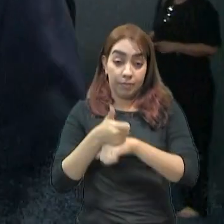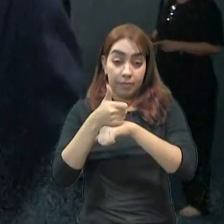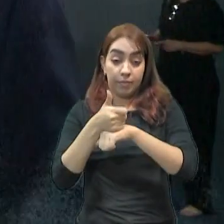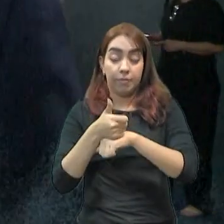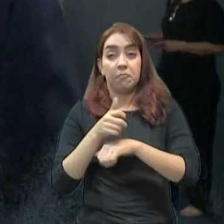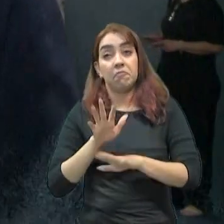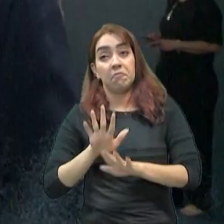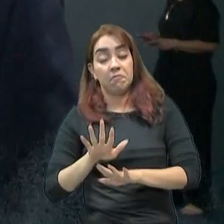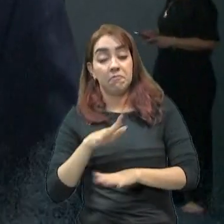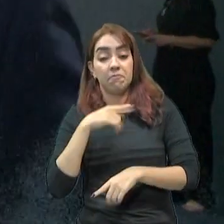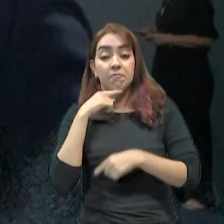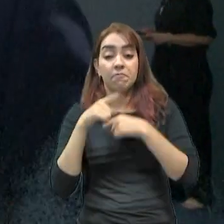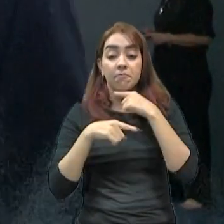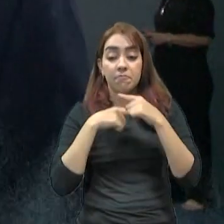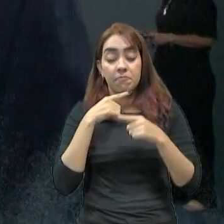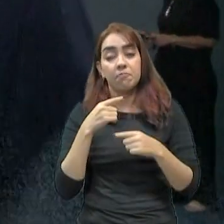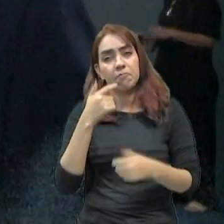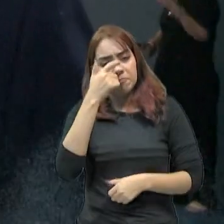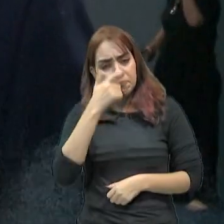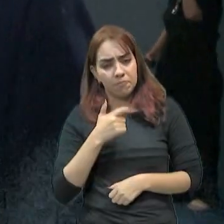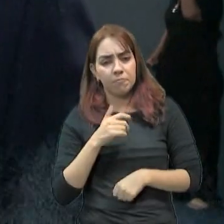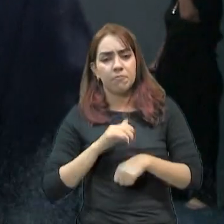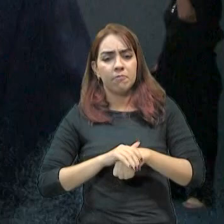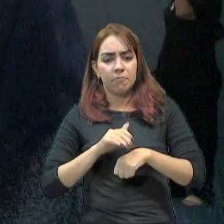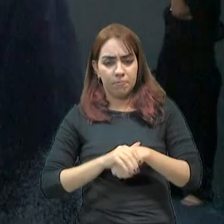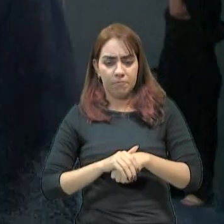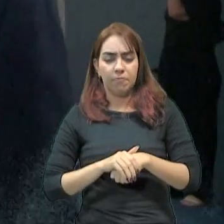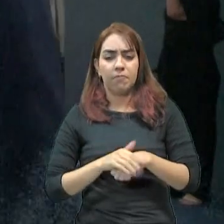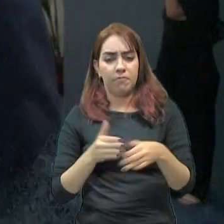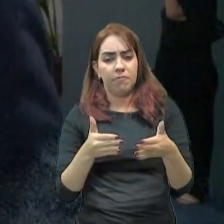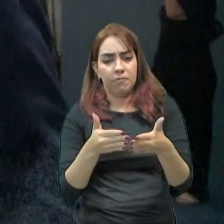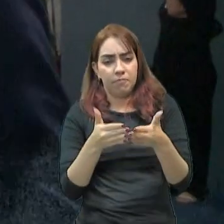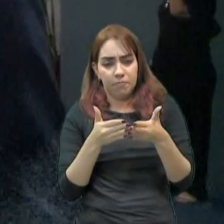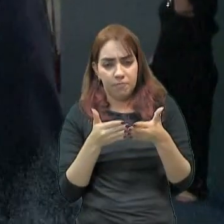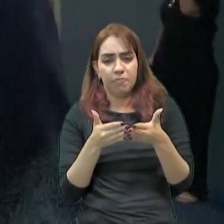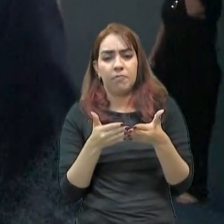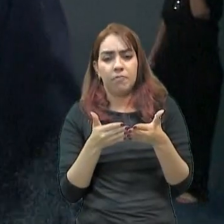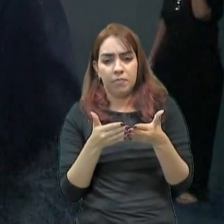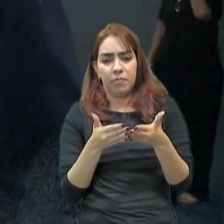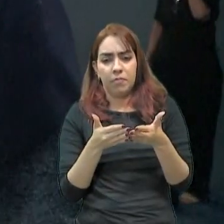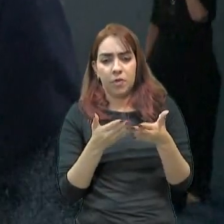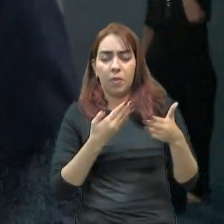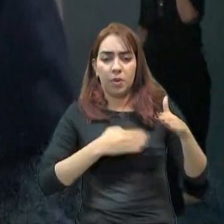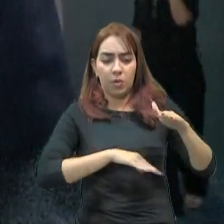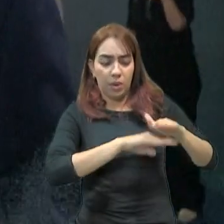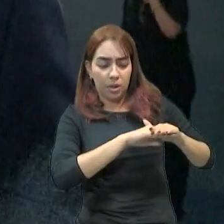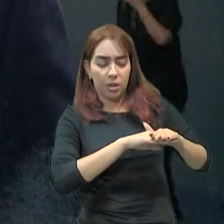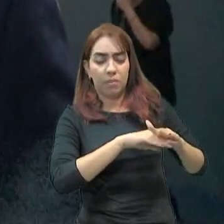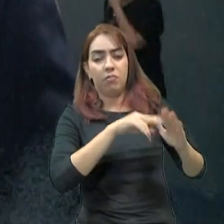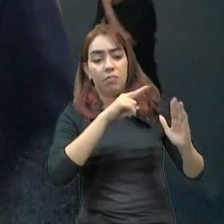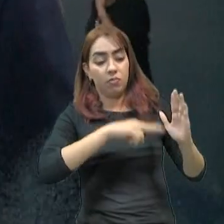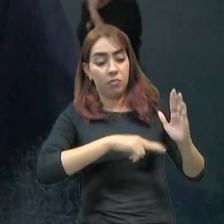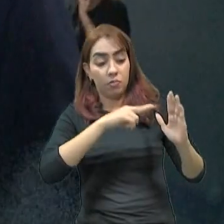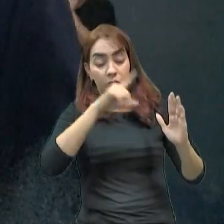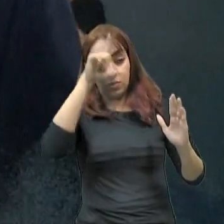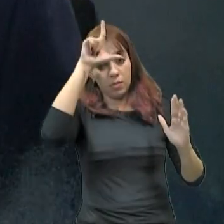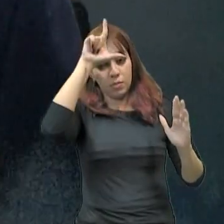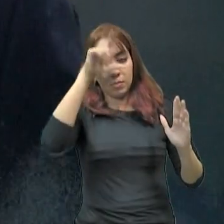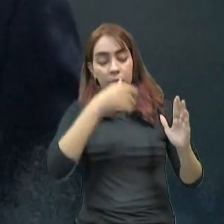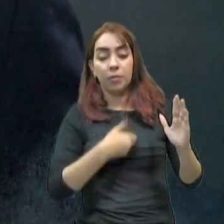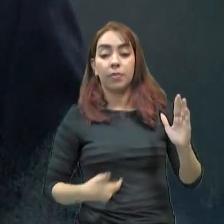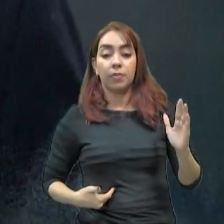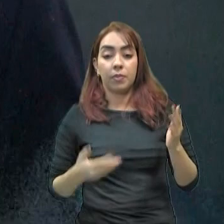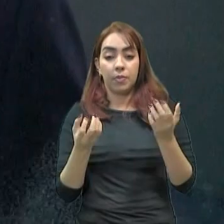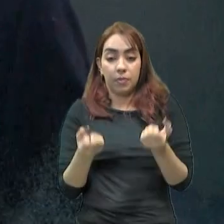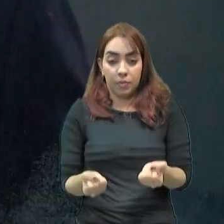mas aí como eu pedi vistas da matéria ganhamos mais tempo e o sindicato acabou conseguindo através do leer do governo chegar até o